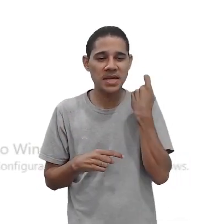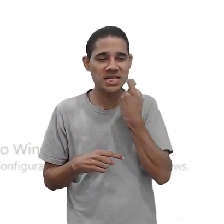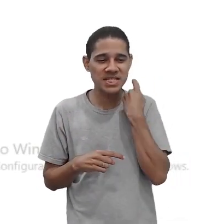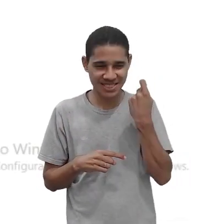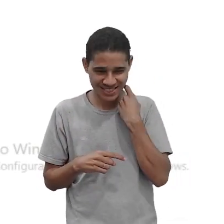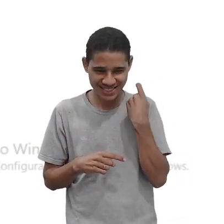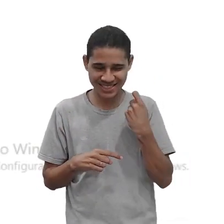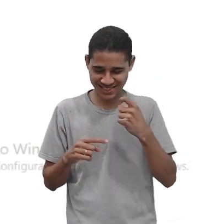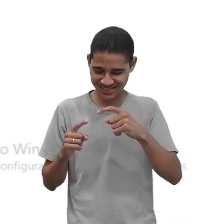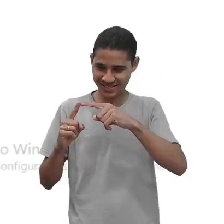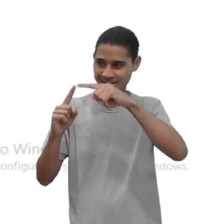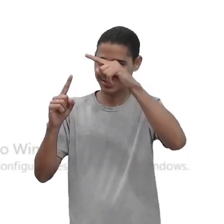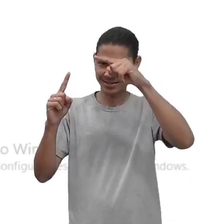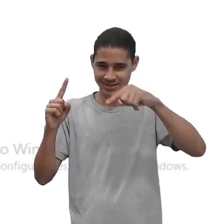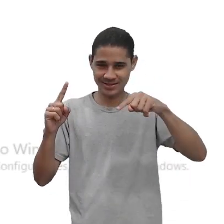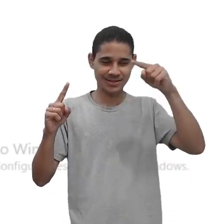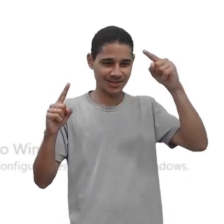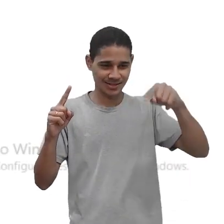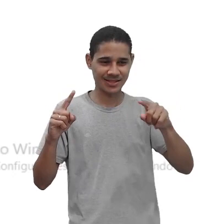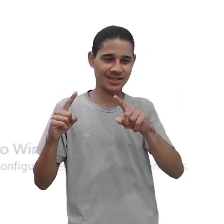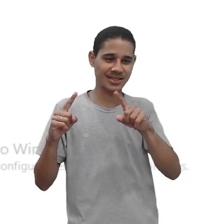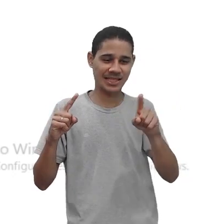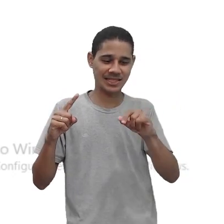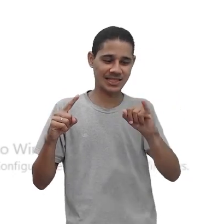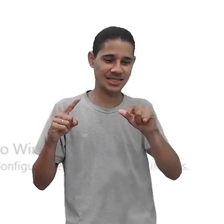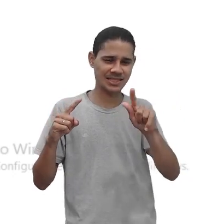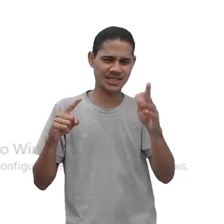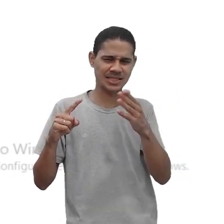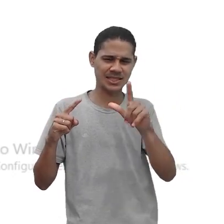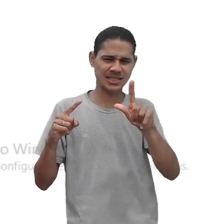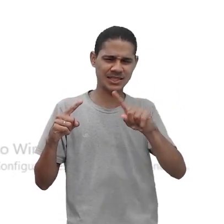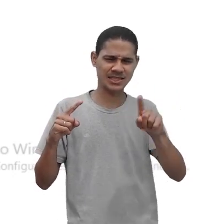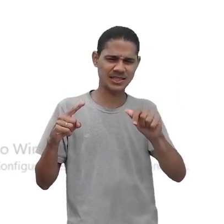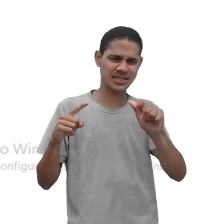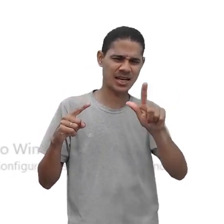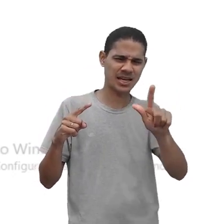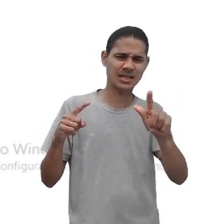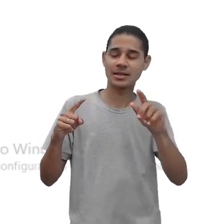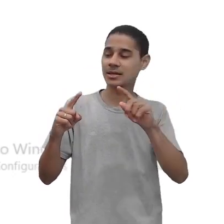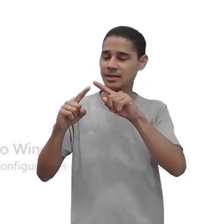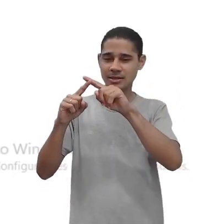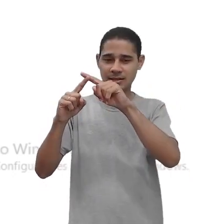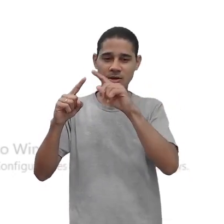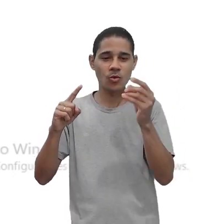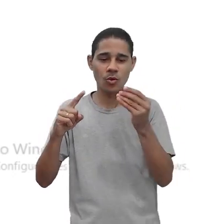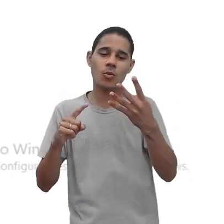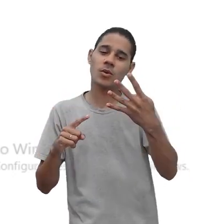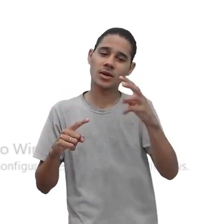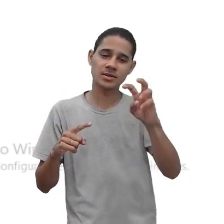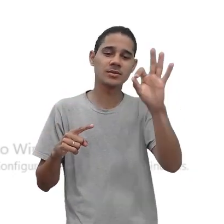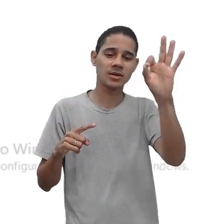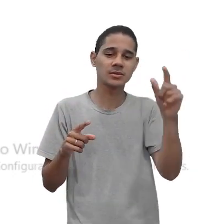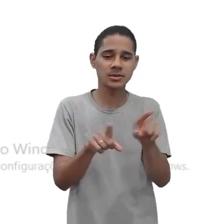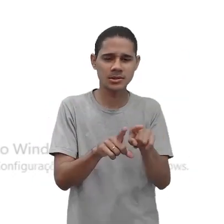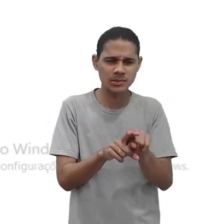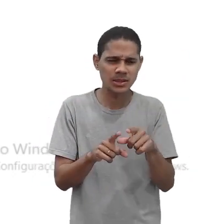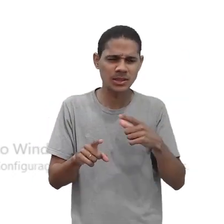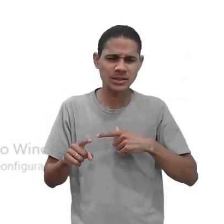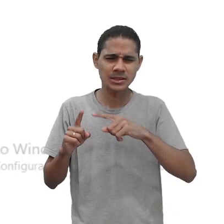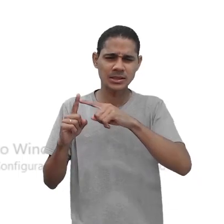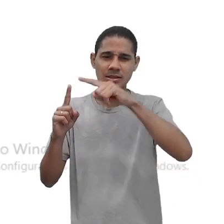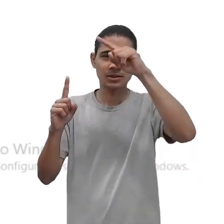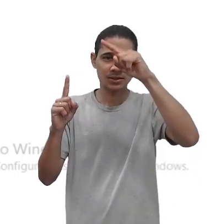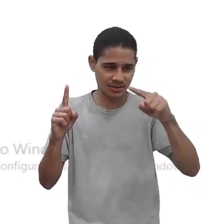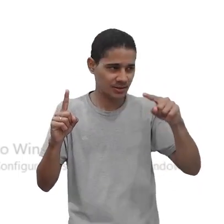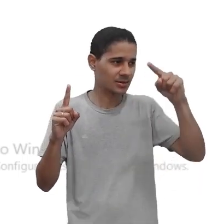de zigue-zague, né? Então, é uma paginação aí também a 45 graus, mas ela dá aí toda essa dinâmica